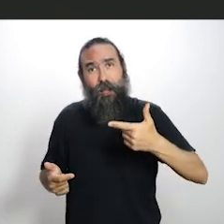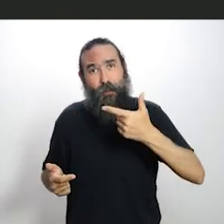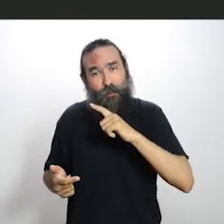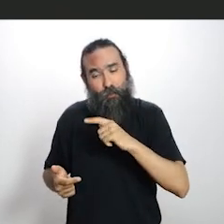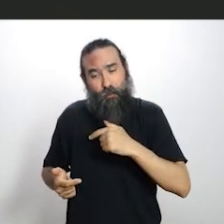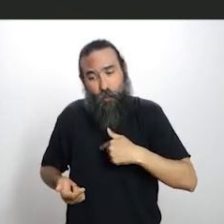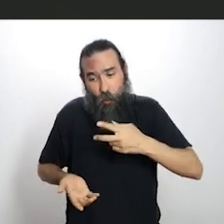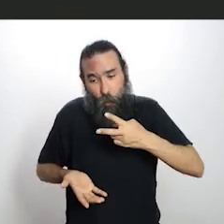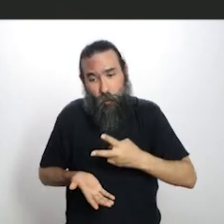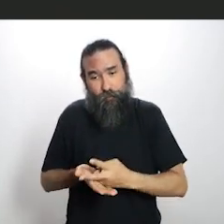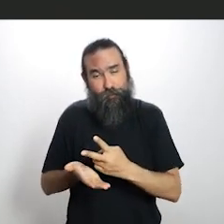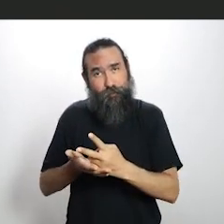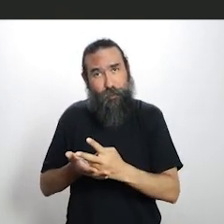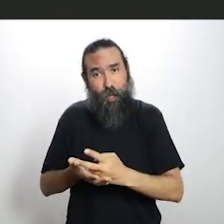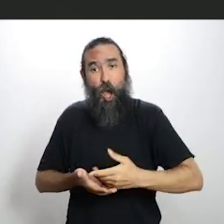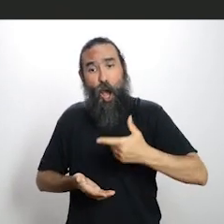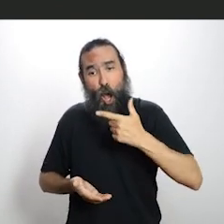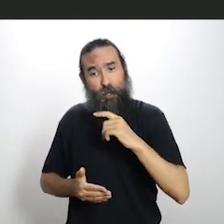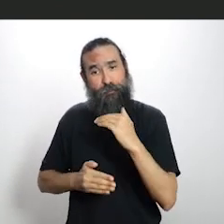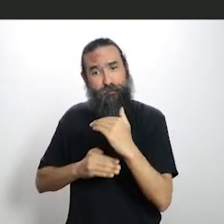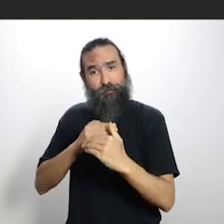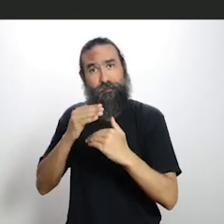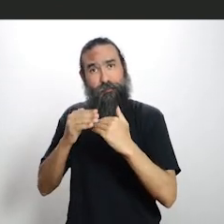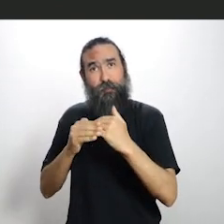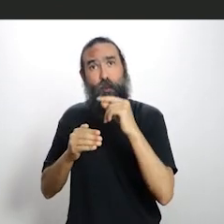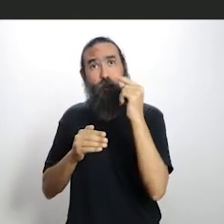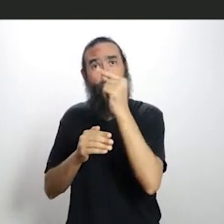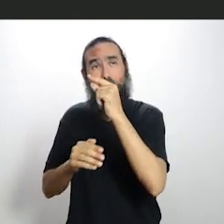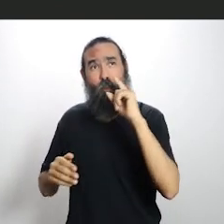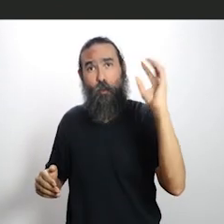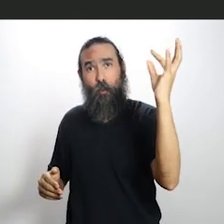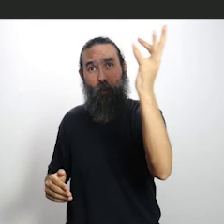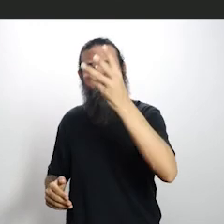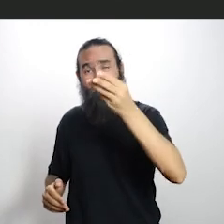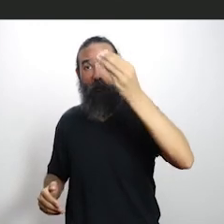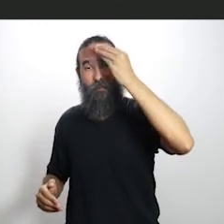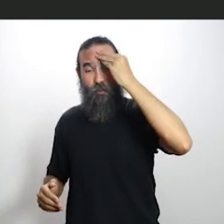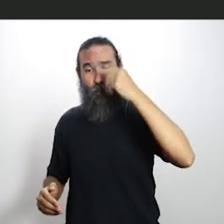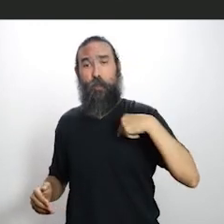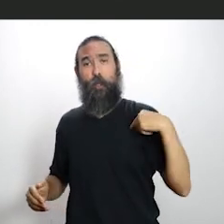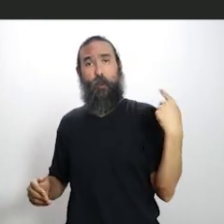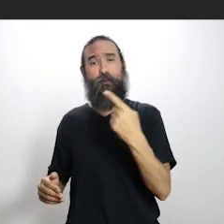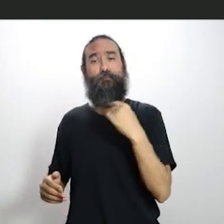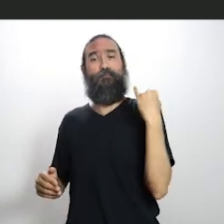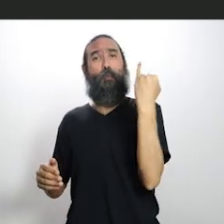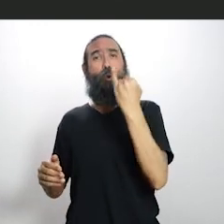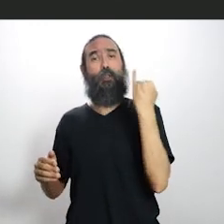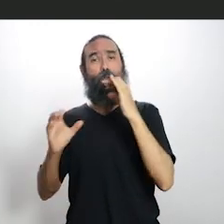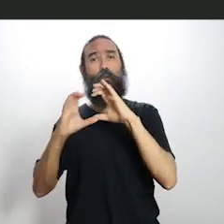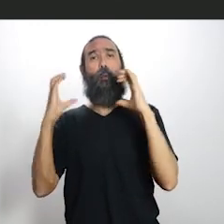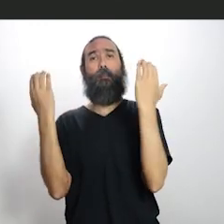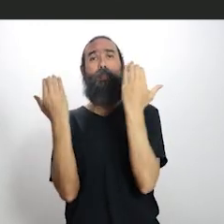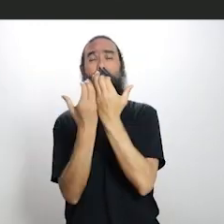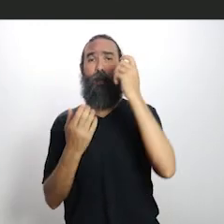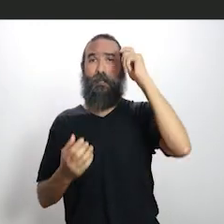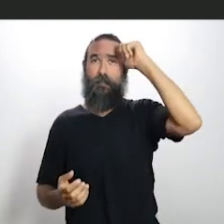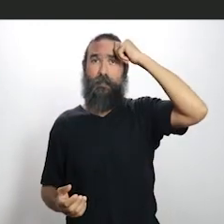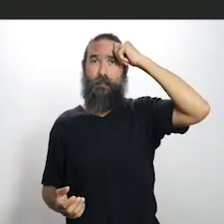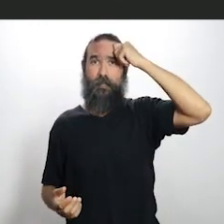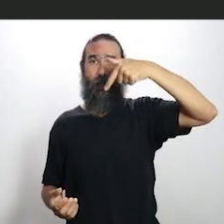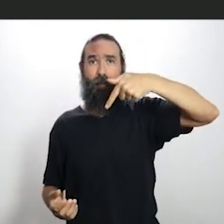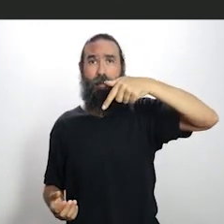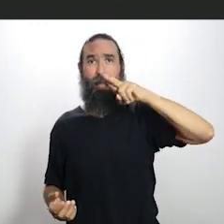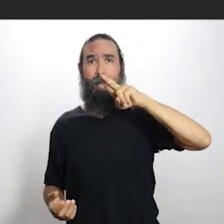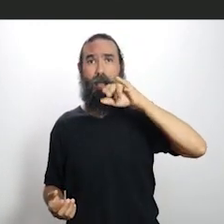comunidades elas não são remanescentes de nenhum povo mas sim são descendentes concretos e são quilombolas são